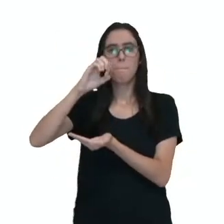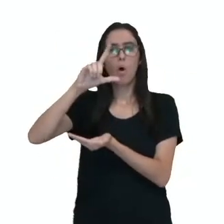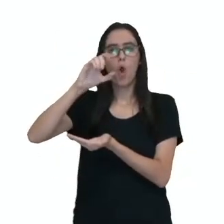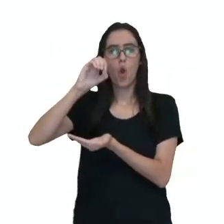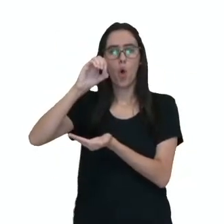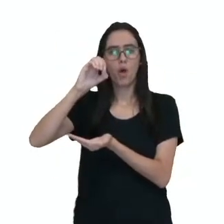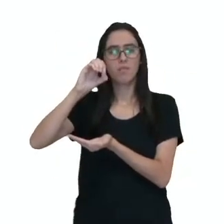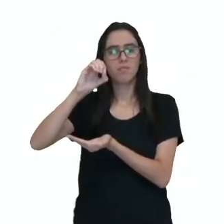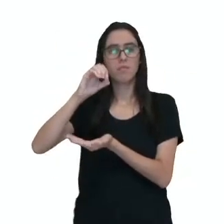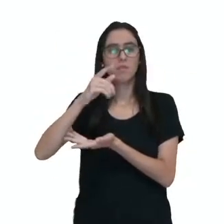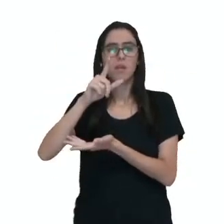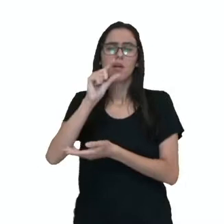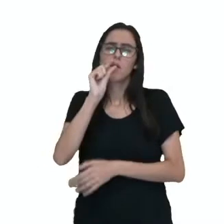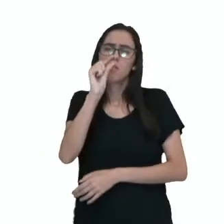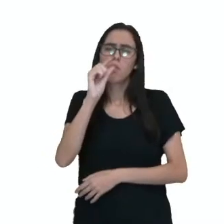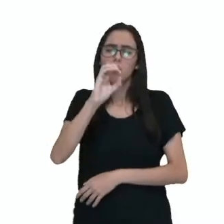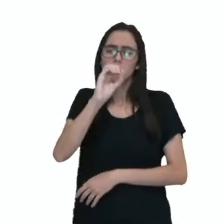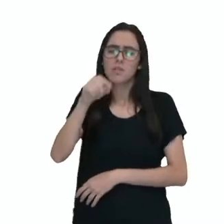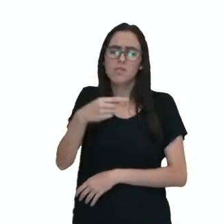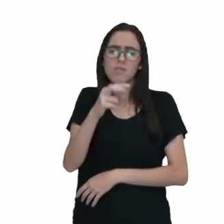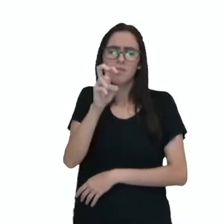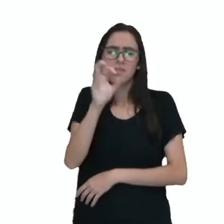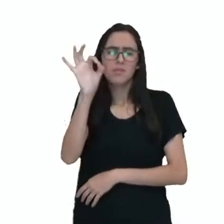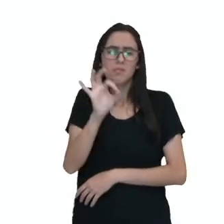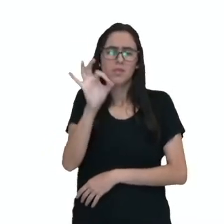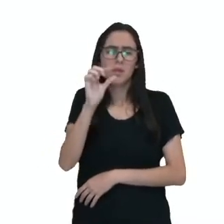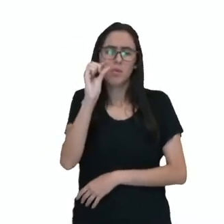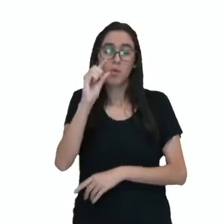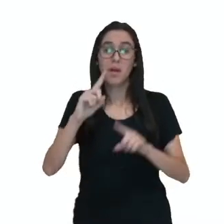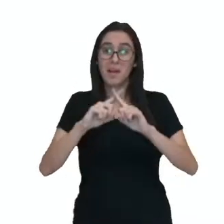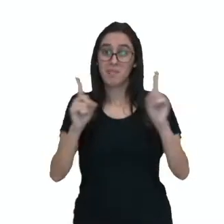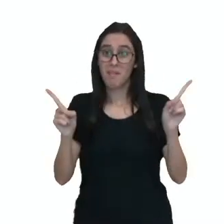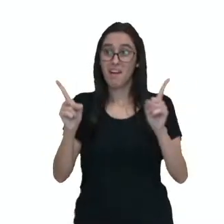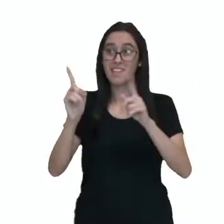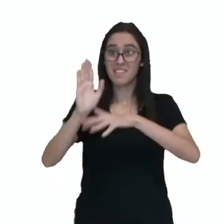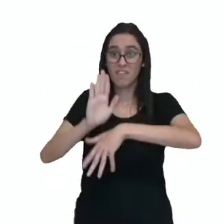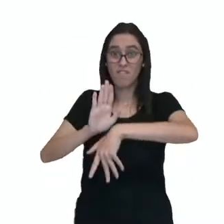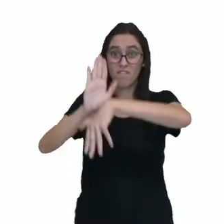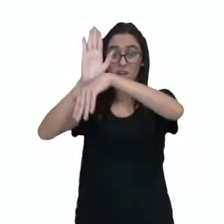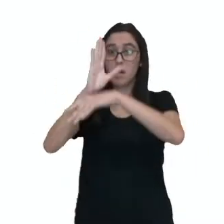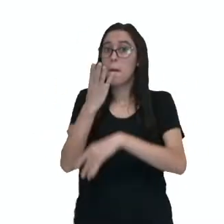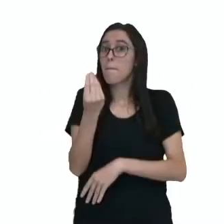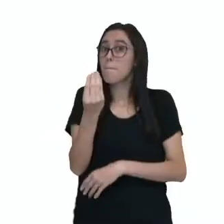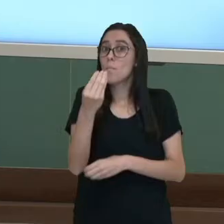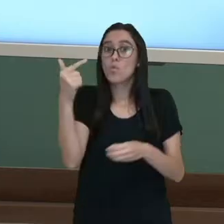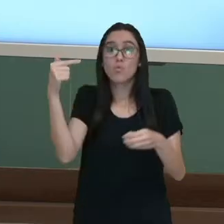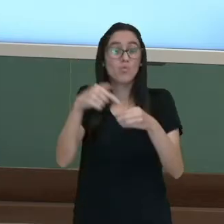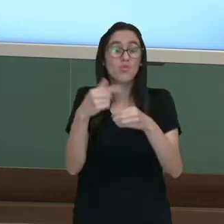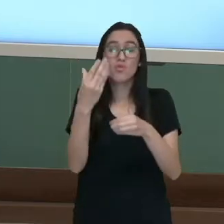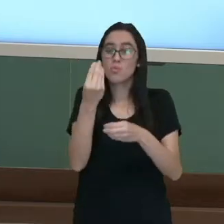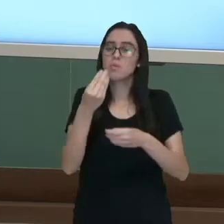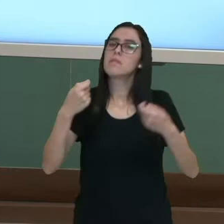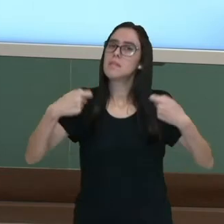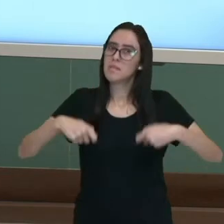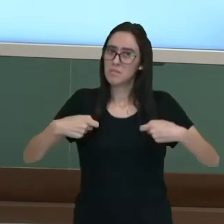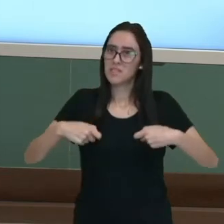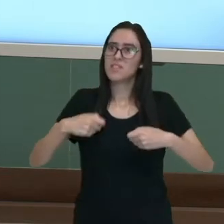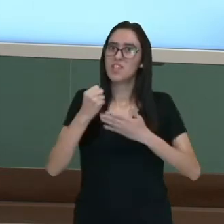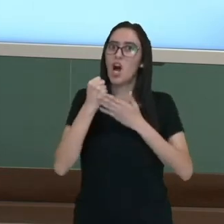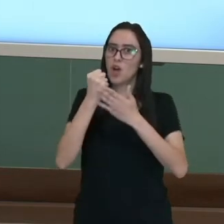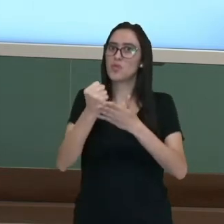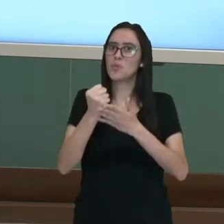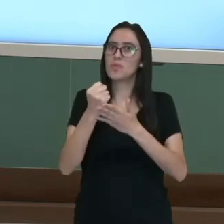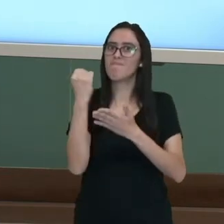de 0,5%. Só que quando você está trabalhando em foguetes e tem um alto consumo de combustível, isso é algo bastante